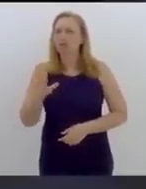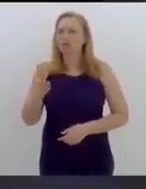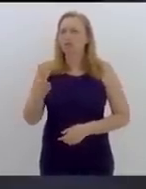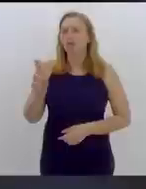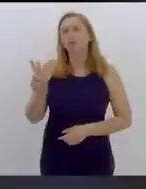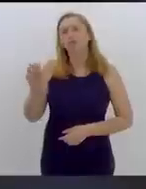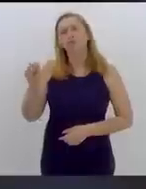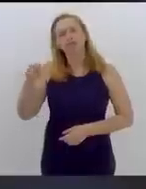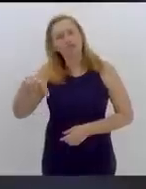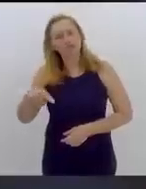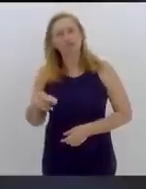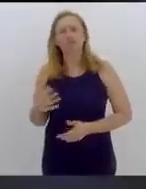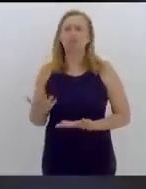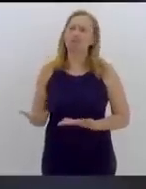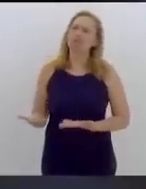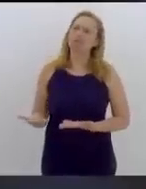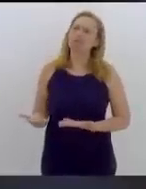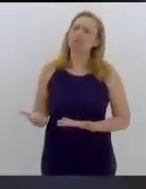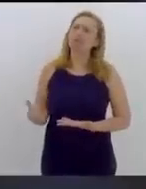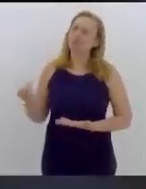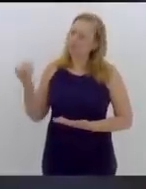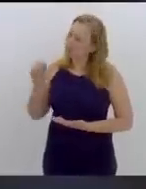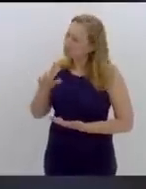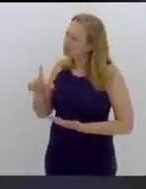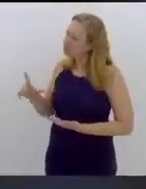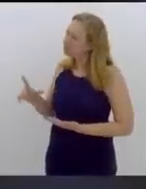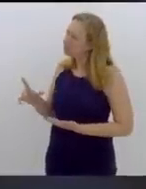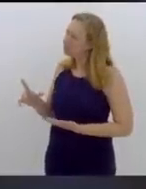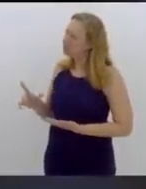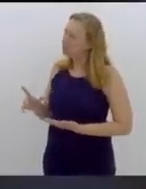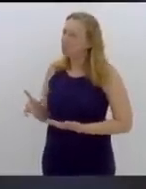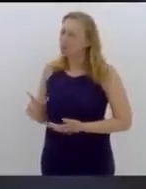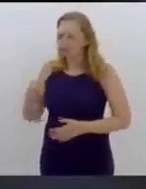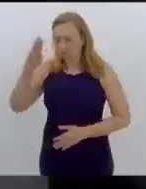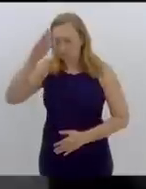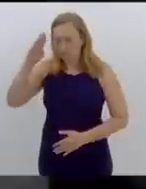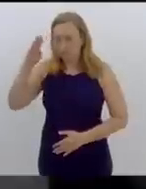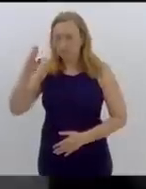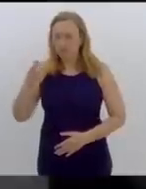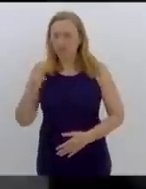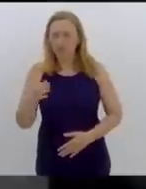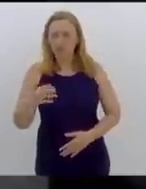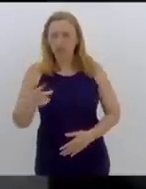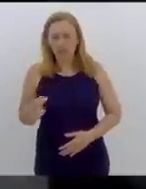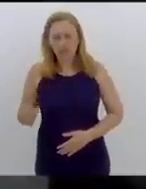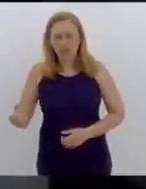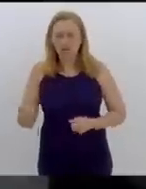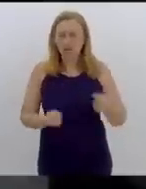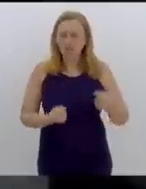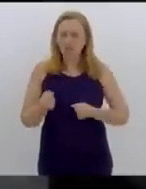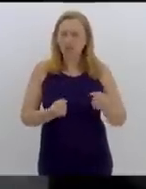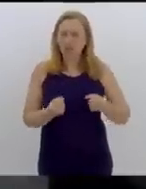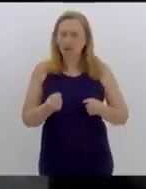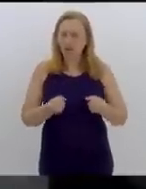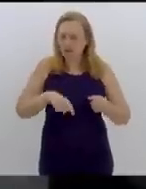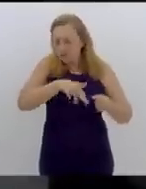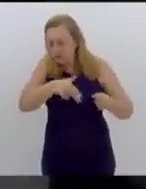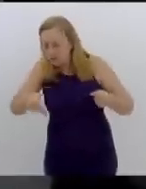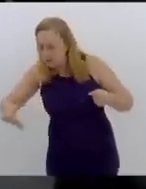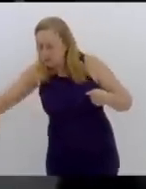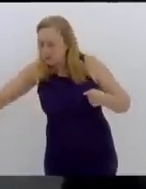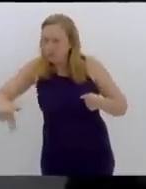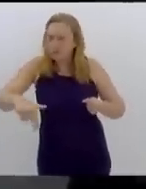Amaral Coronel aí eu prefiro quando ele soltou do carro veio falar